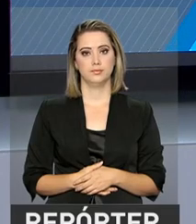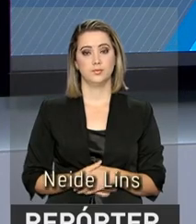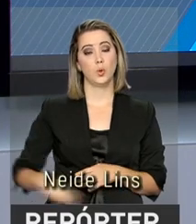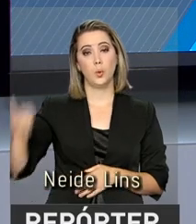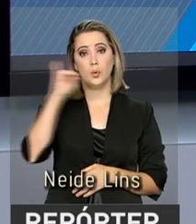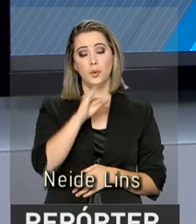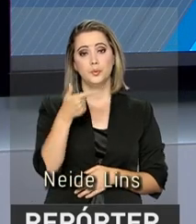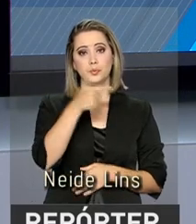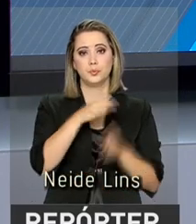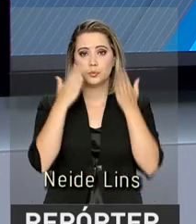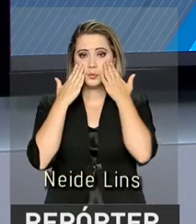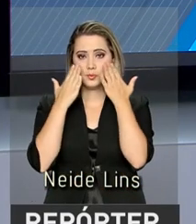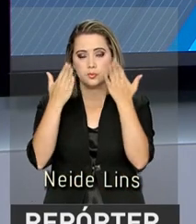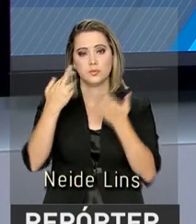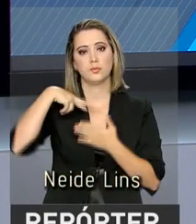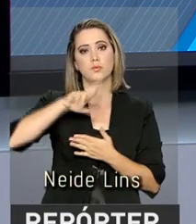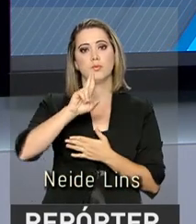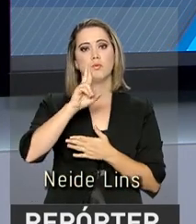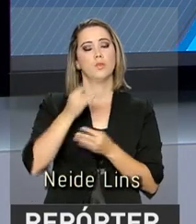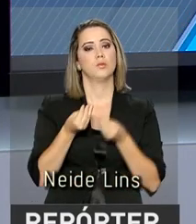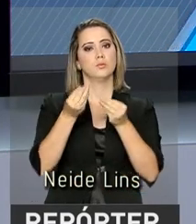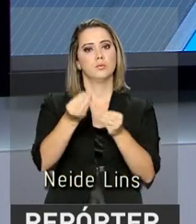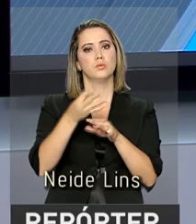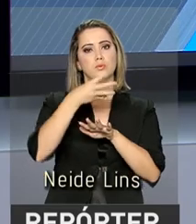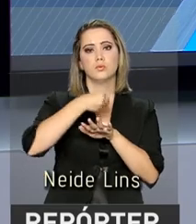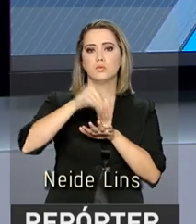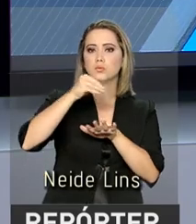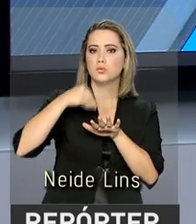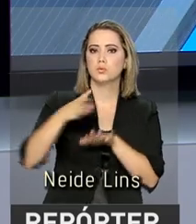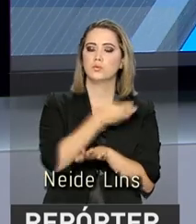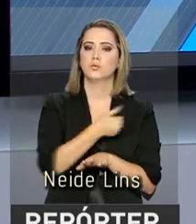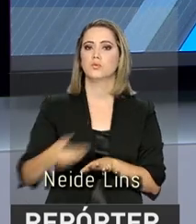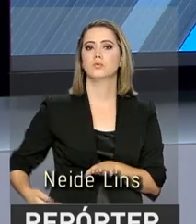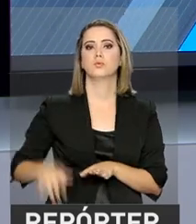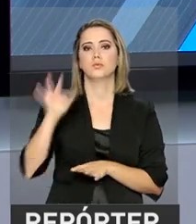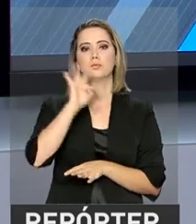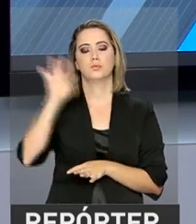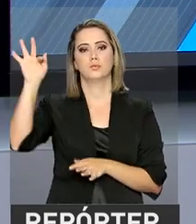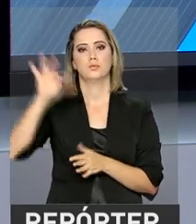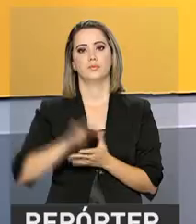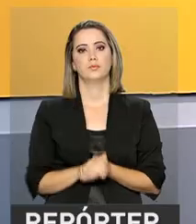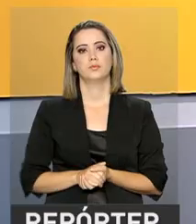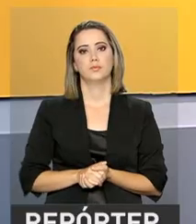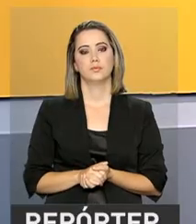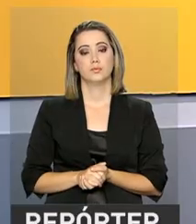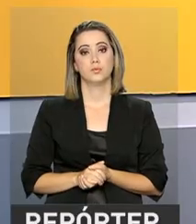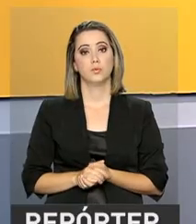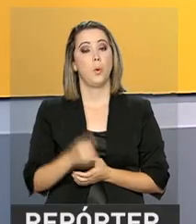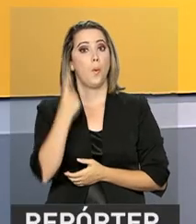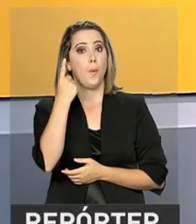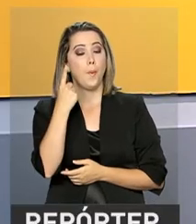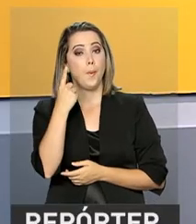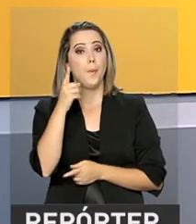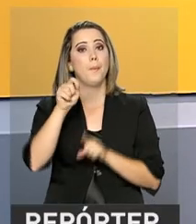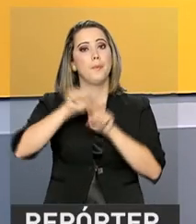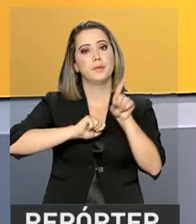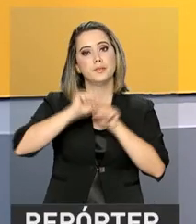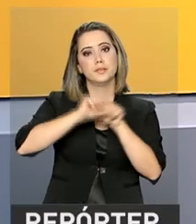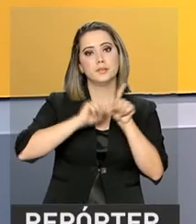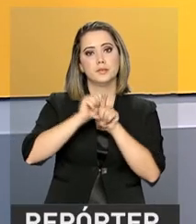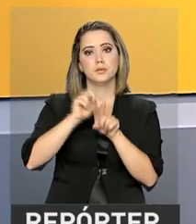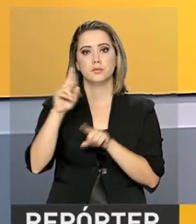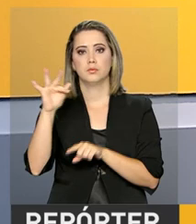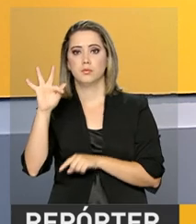Olá está no a repórter NBR trazendo para você as notícias do governo federal falta um mês para a